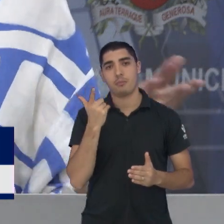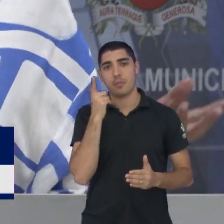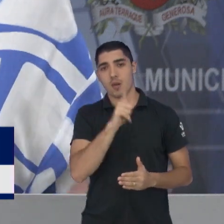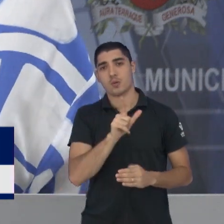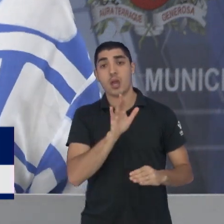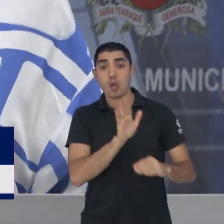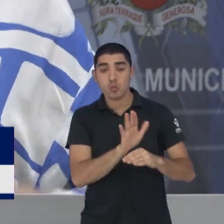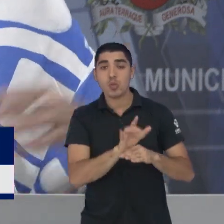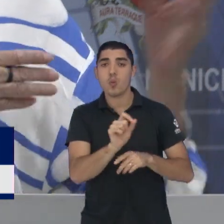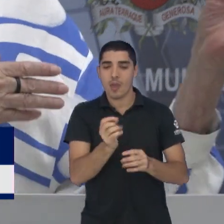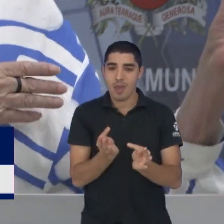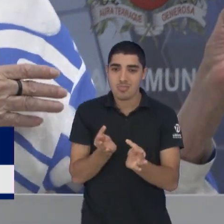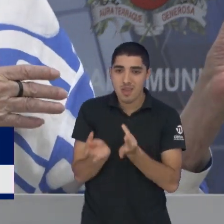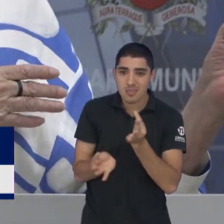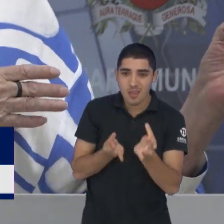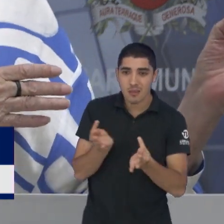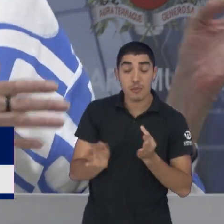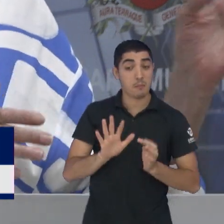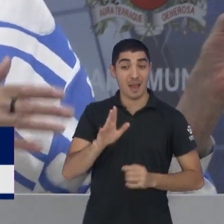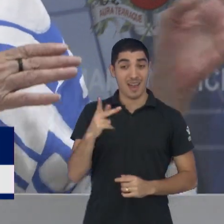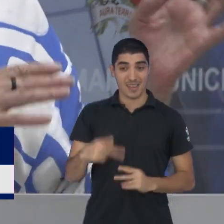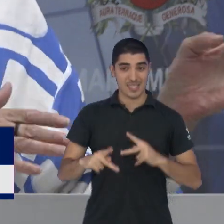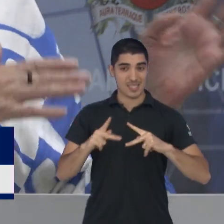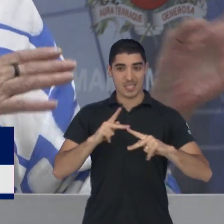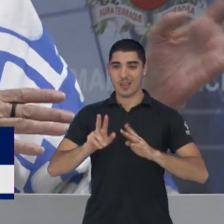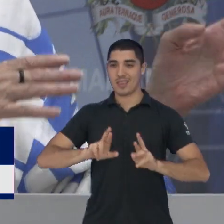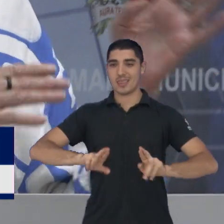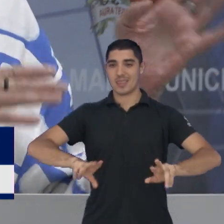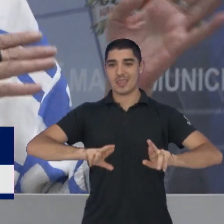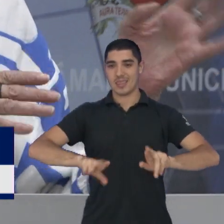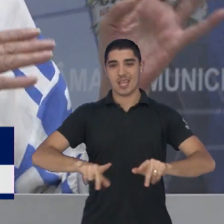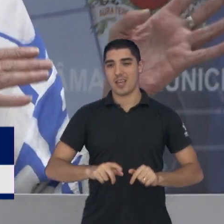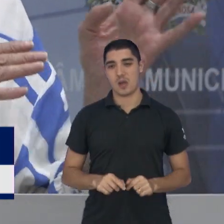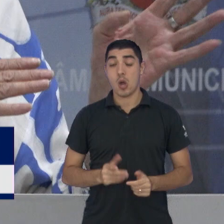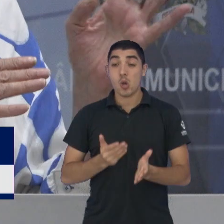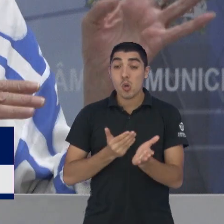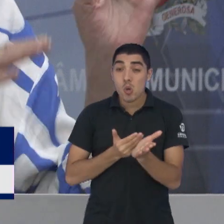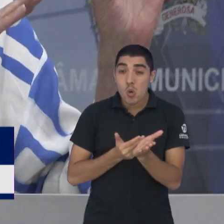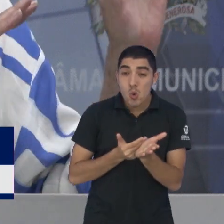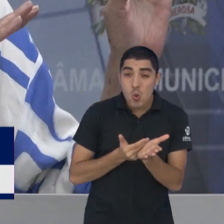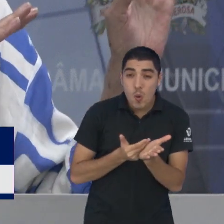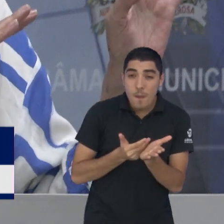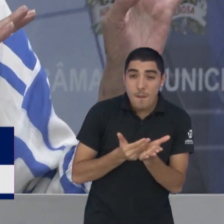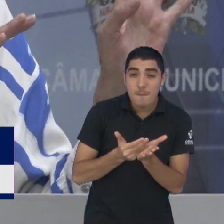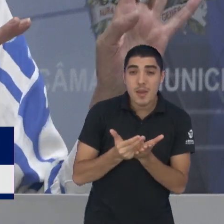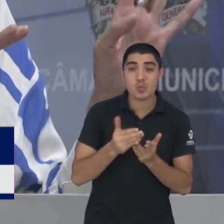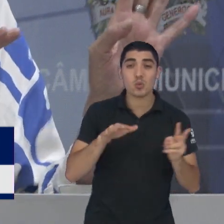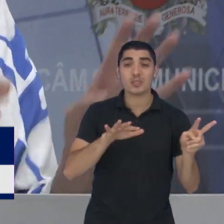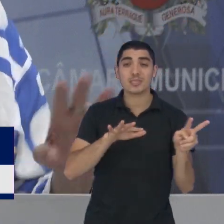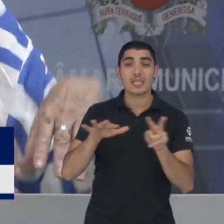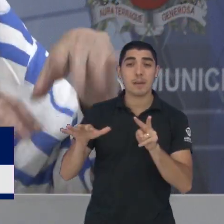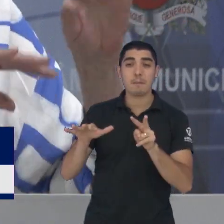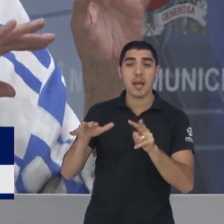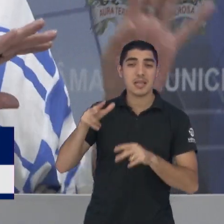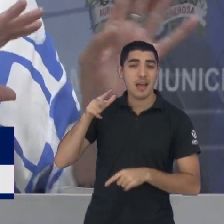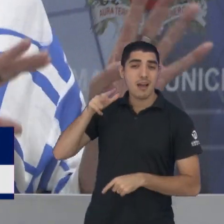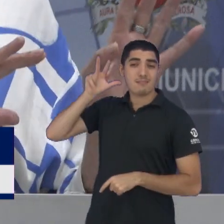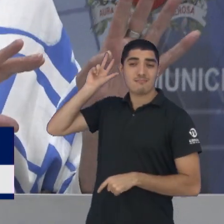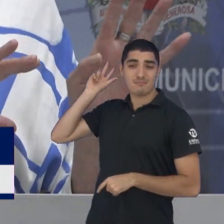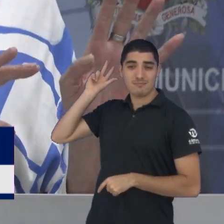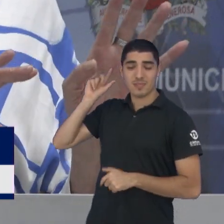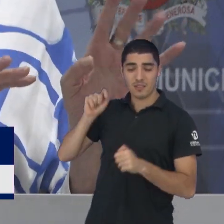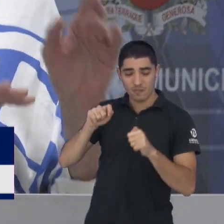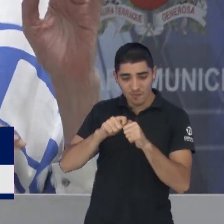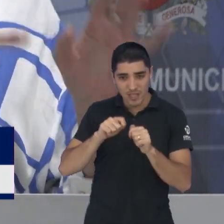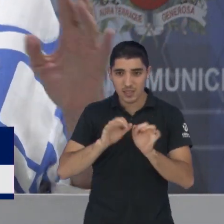o tratamento. Nós não. Nós começamos a fazer alguma coisinha, semana retrasada, até agora não foi feito